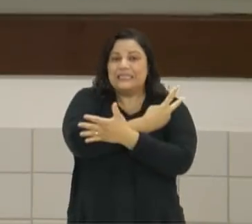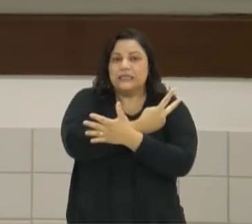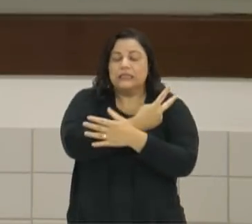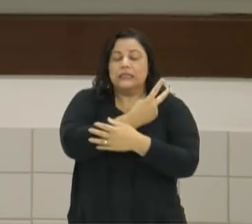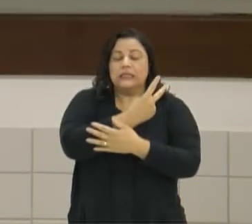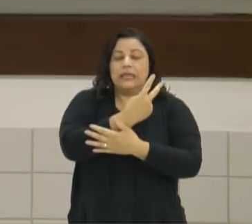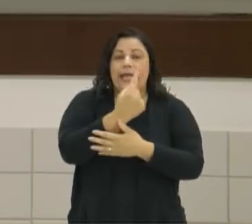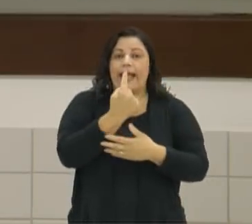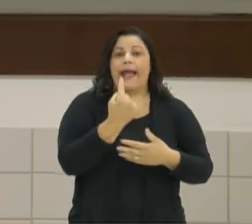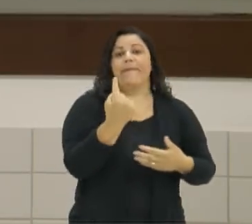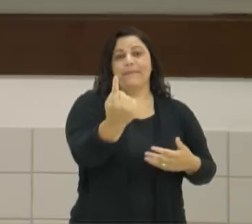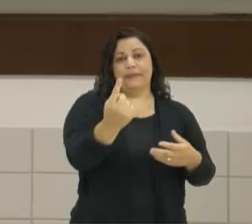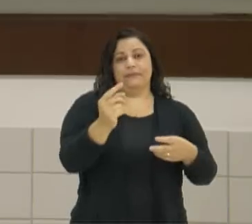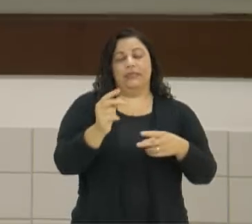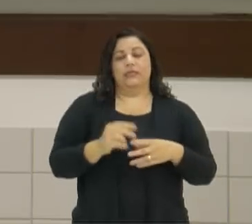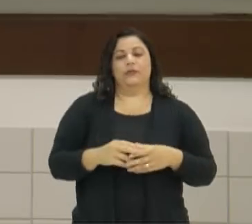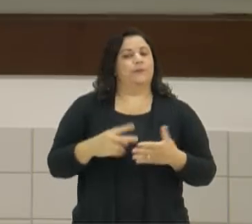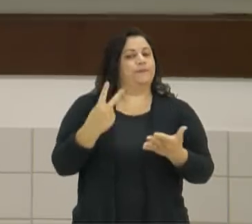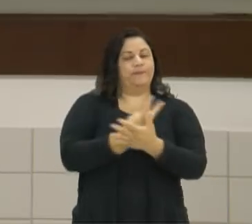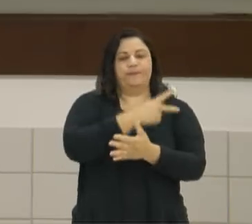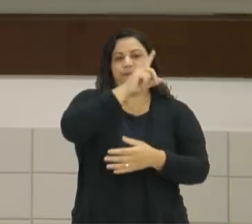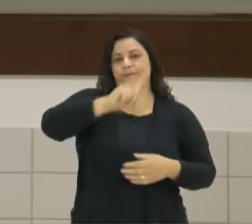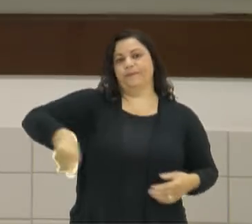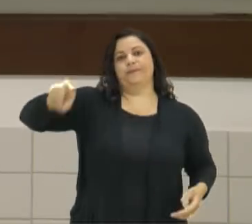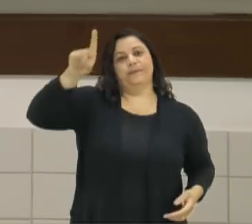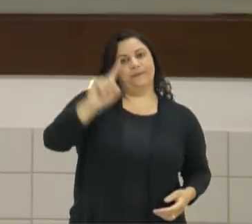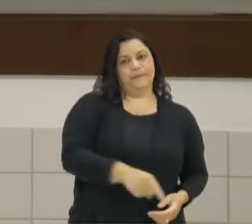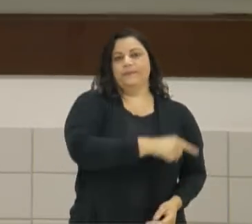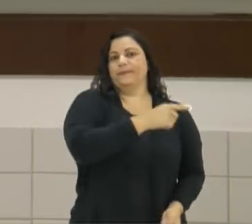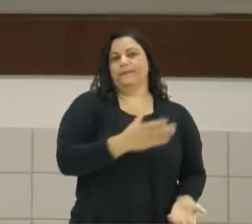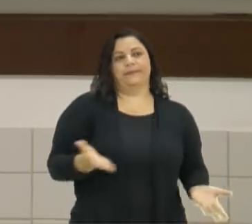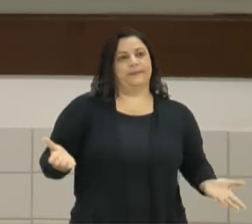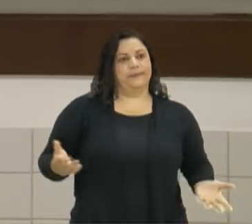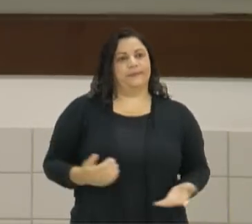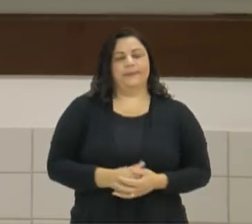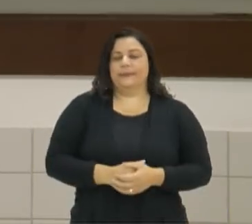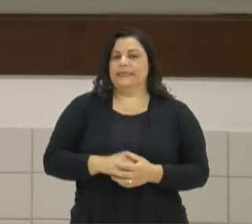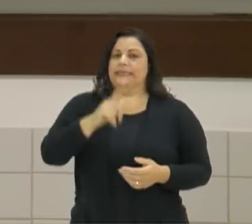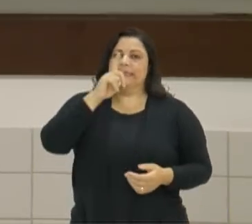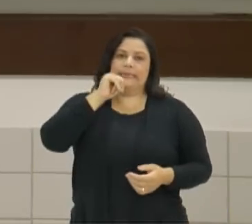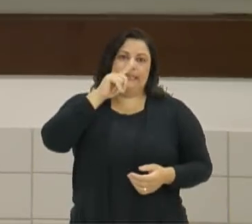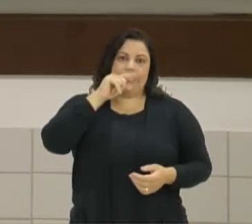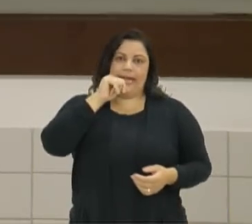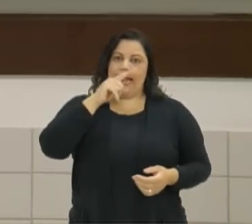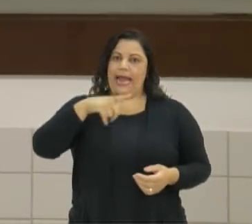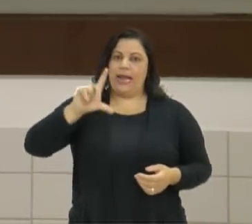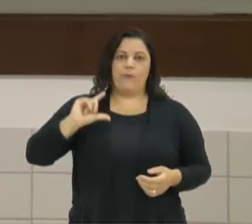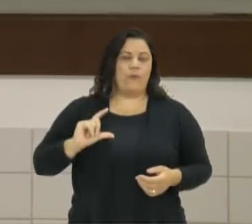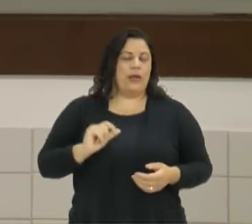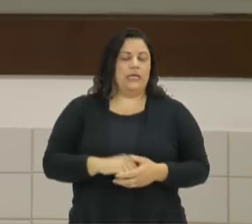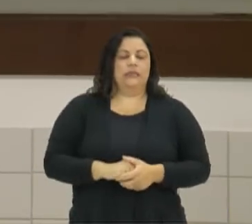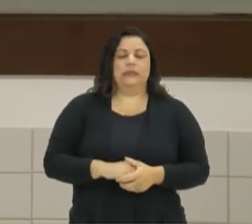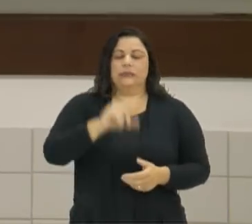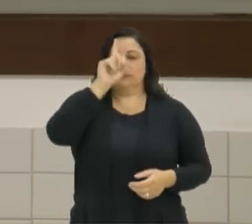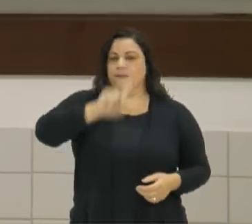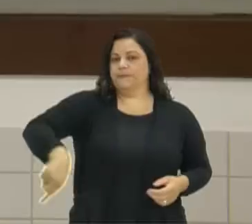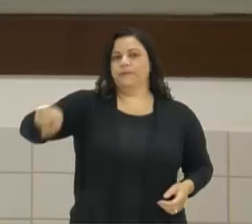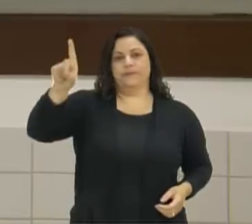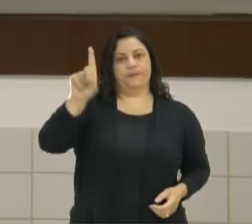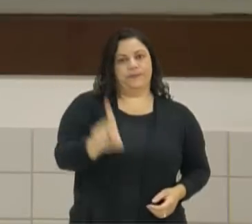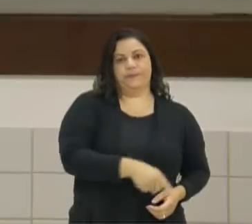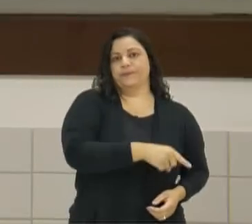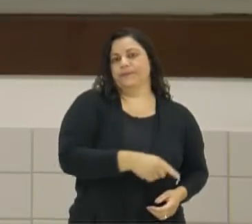largada, esse atleta está desclassificado. Cair na água antes do tiro ou antecipar e sair antes,